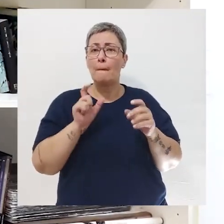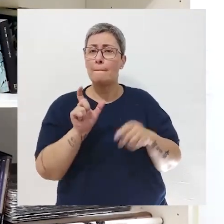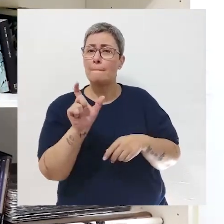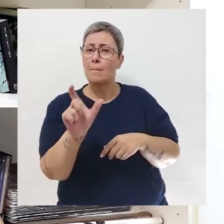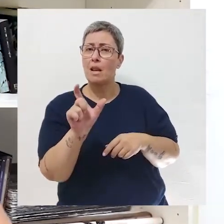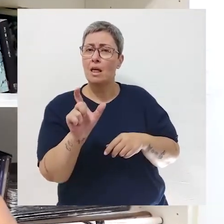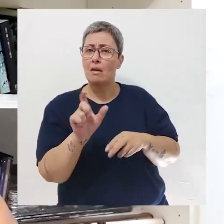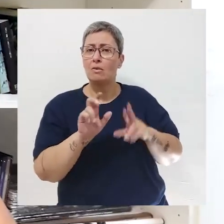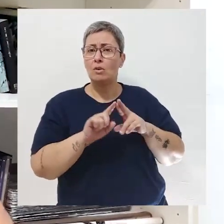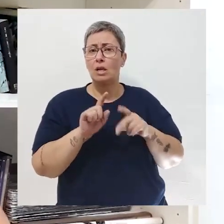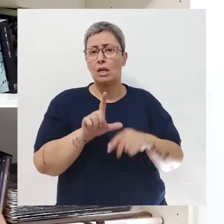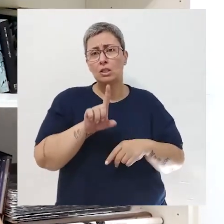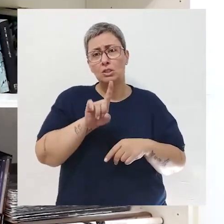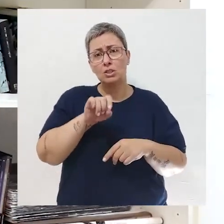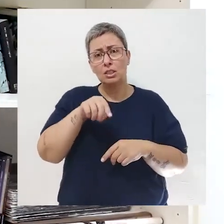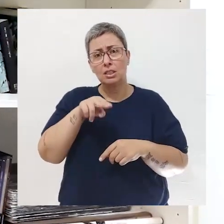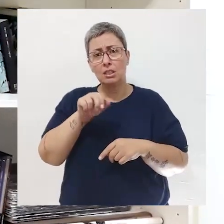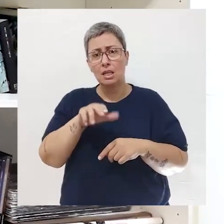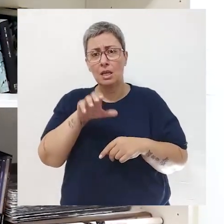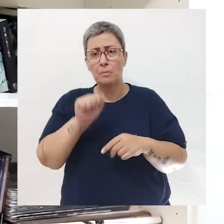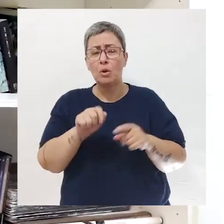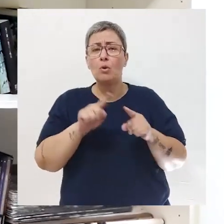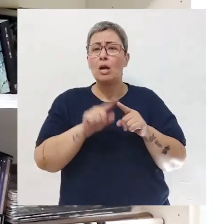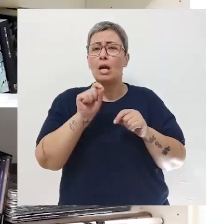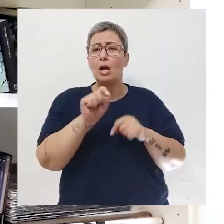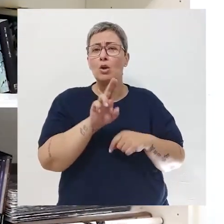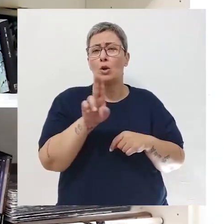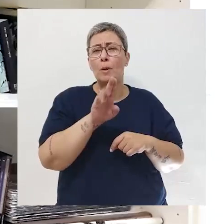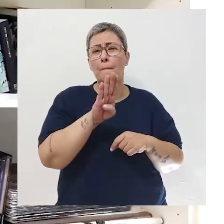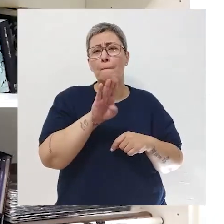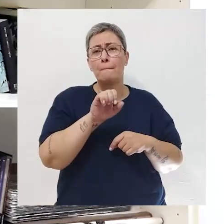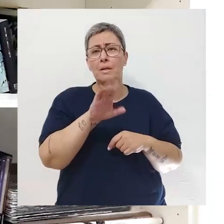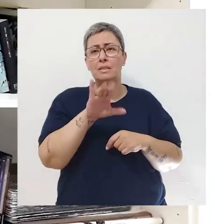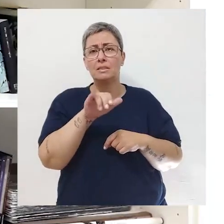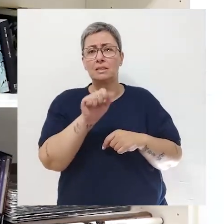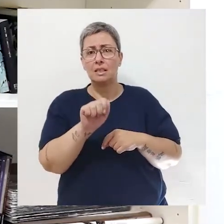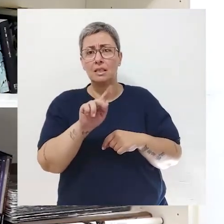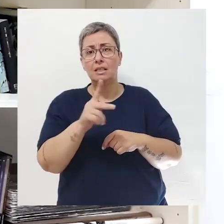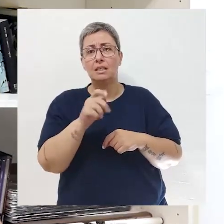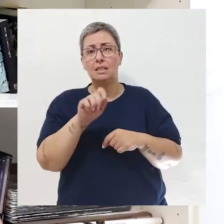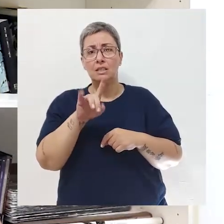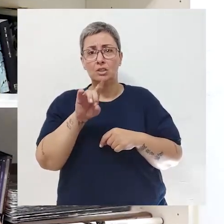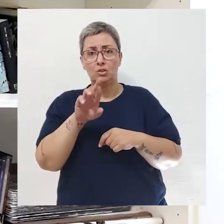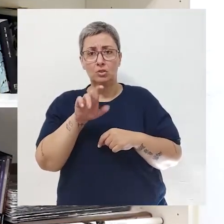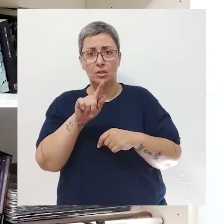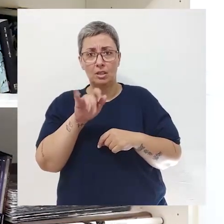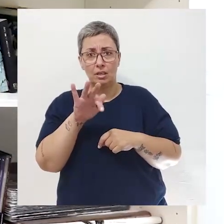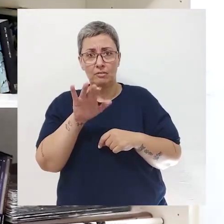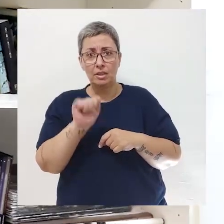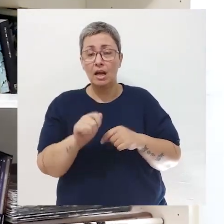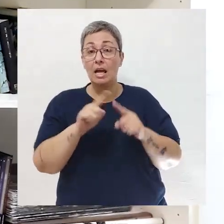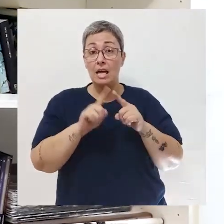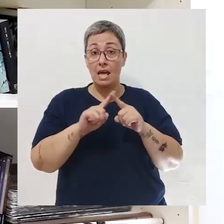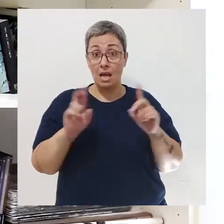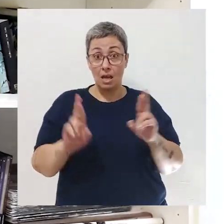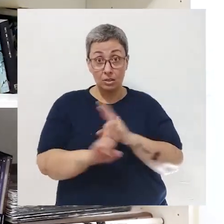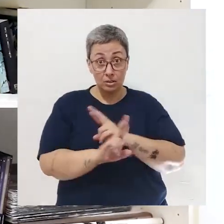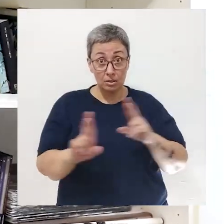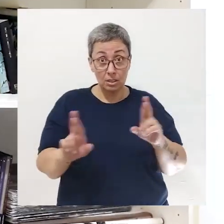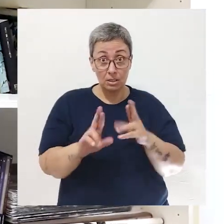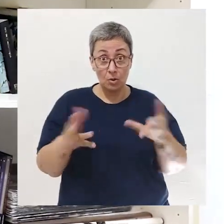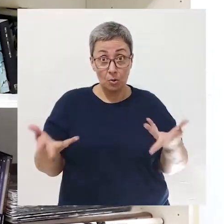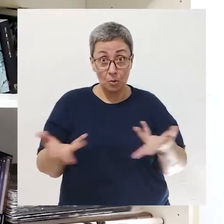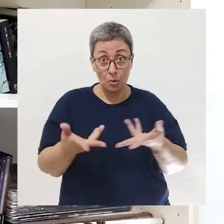ligado à dinâmica do rio, que é a bacia hidrográfica. Bacia hidrográfica é a relação